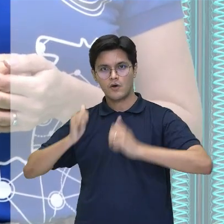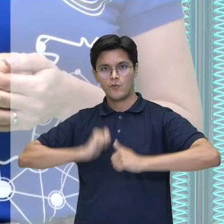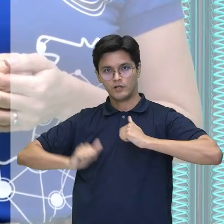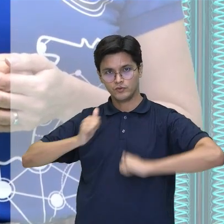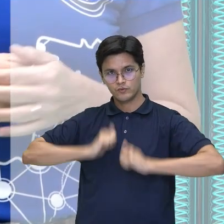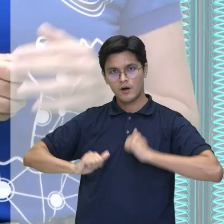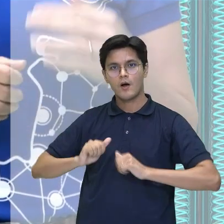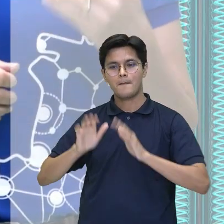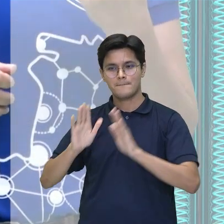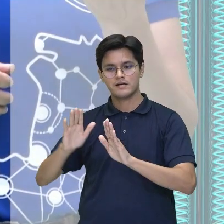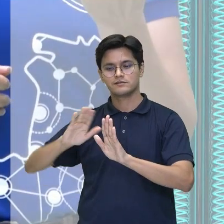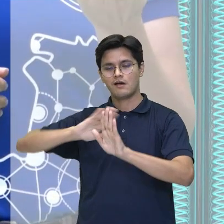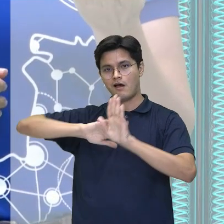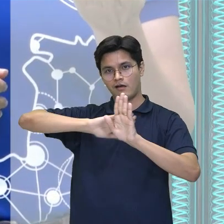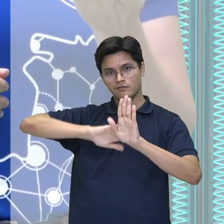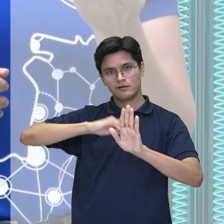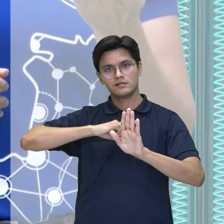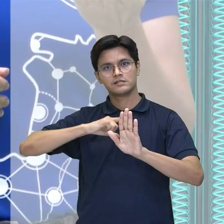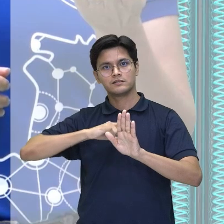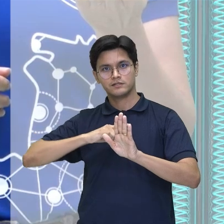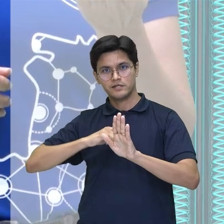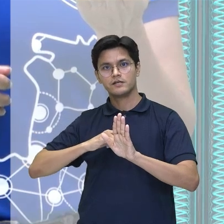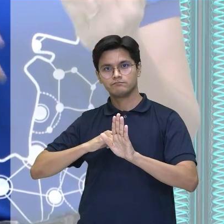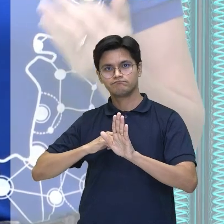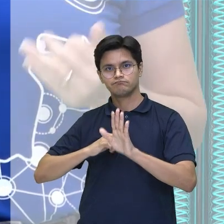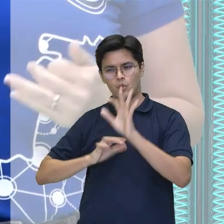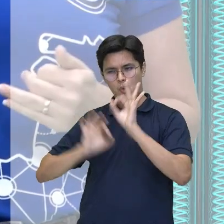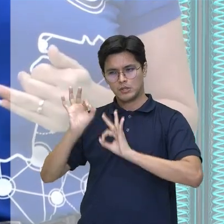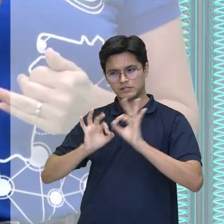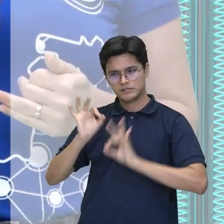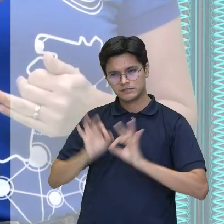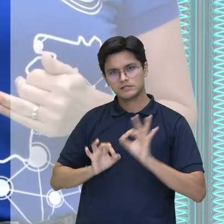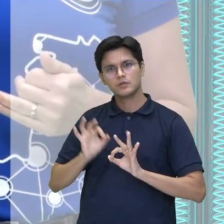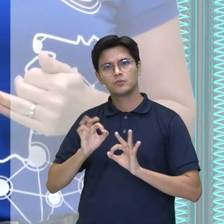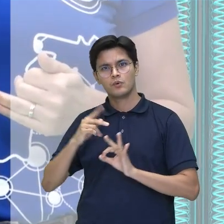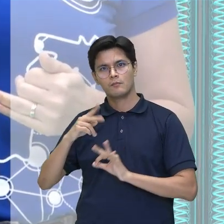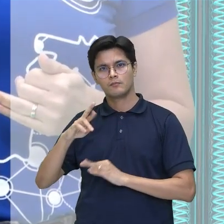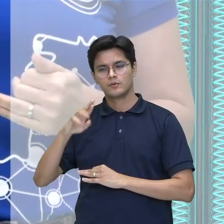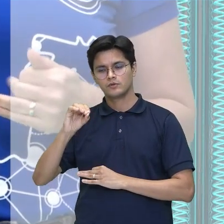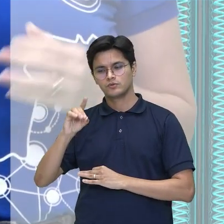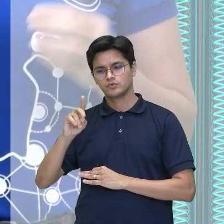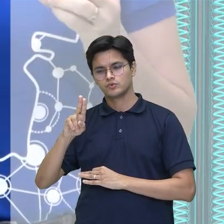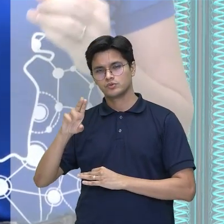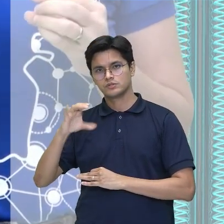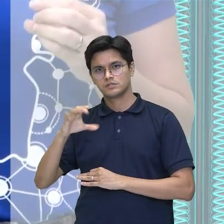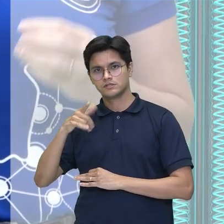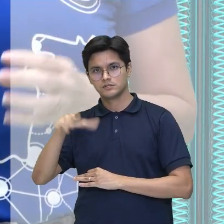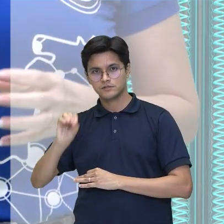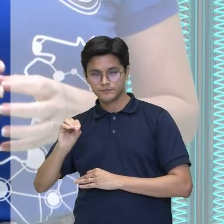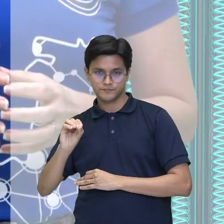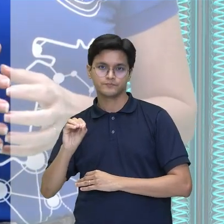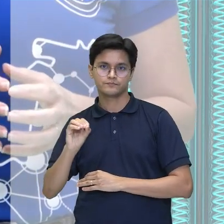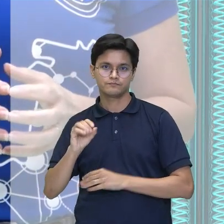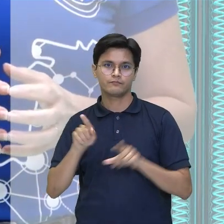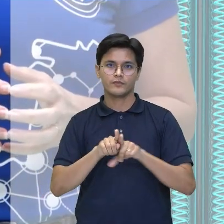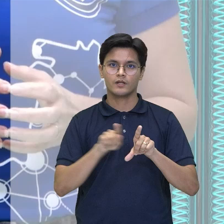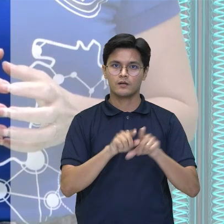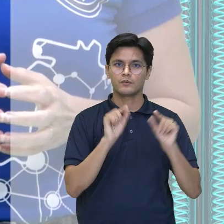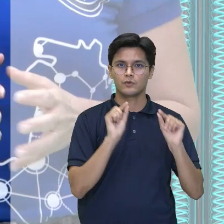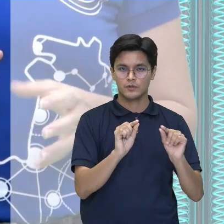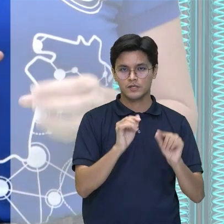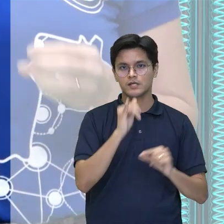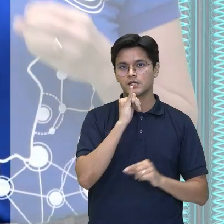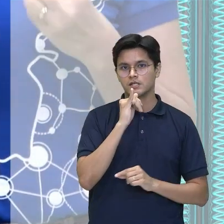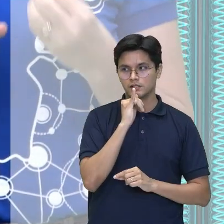acontecer, ok? Assim como a palavra Austrália, tinha outras palavras relacionadas a ela, como, por exemplo, a palavra